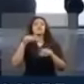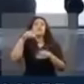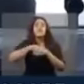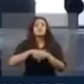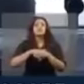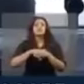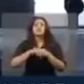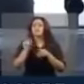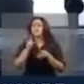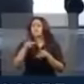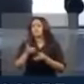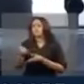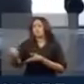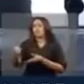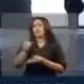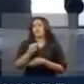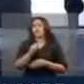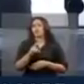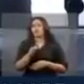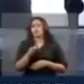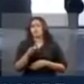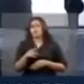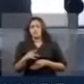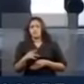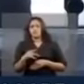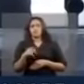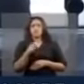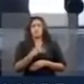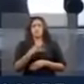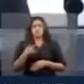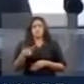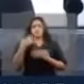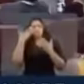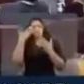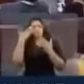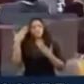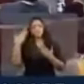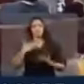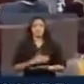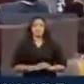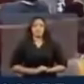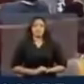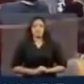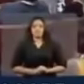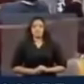pela improcedência da DPF 442. Muito obrigado.